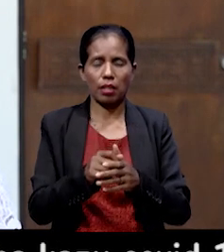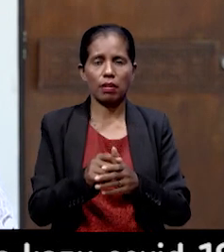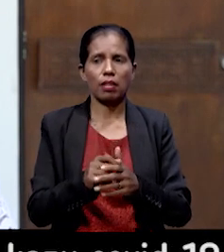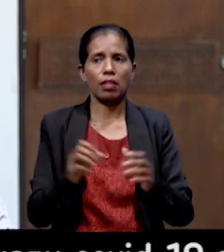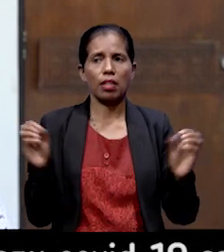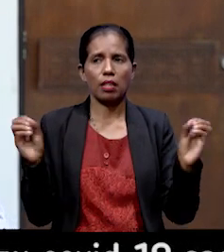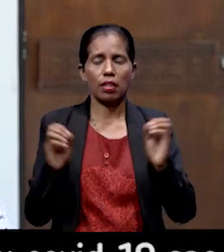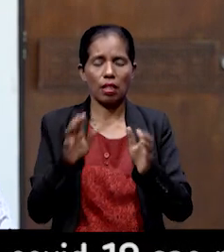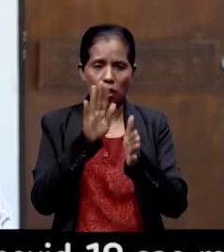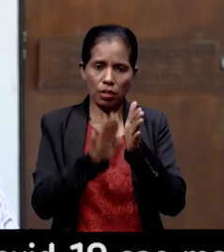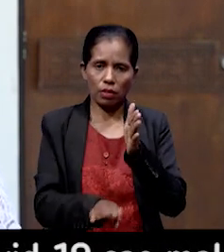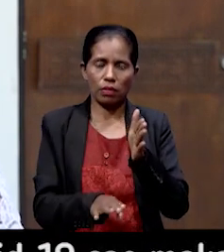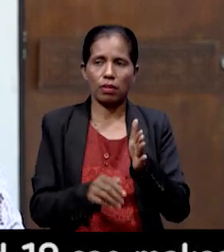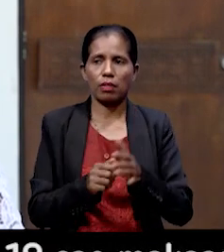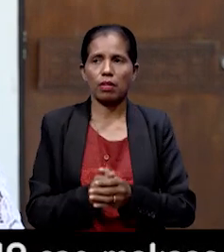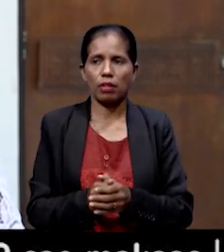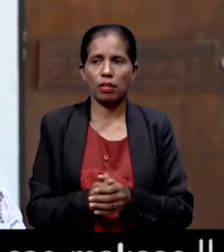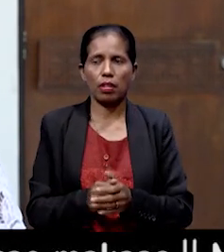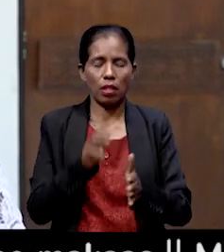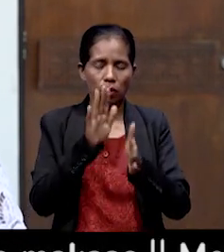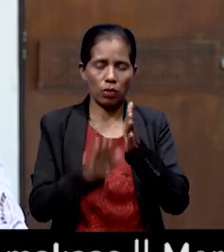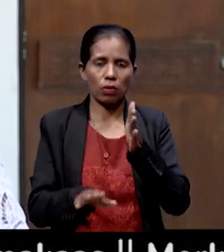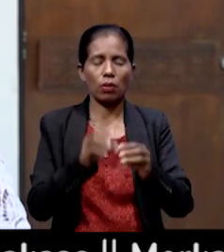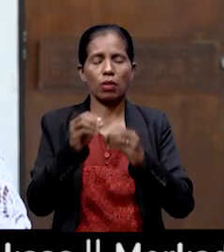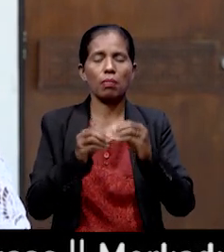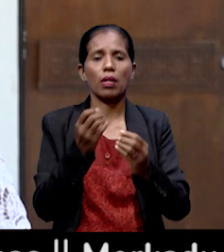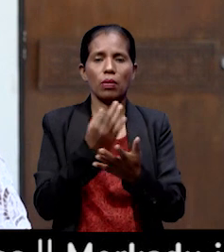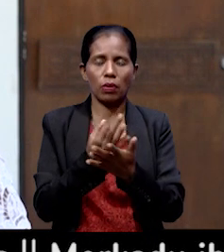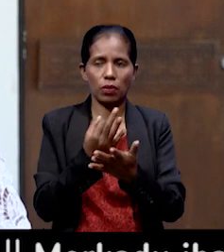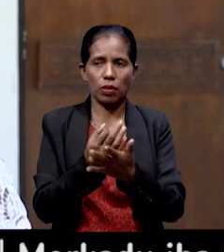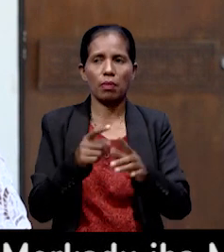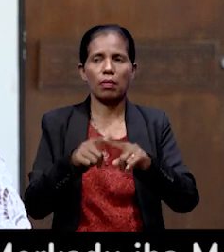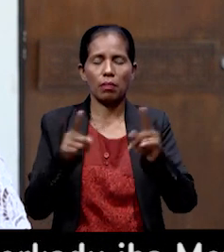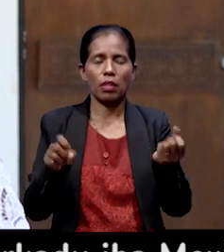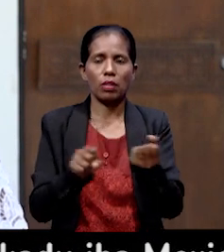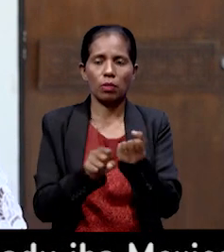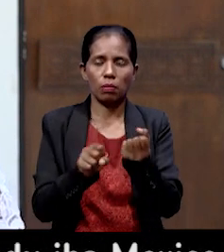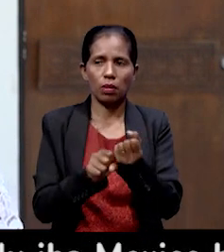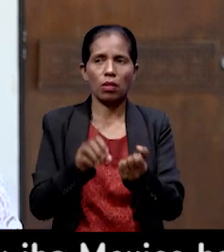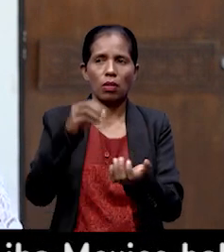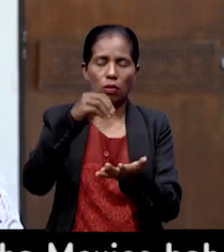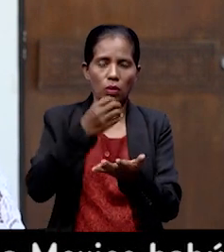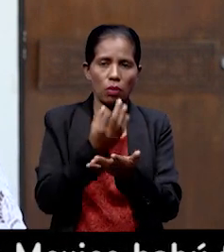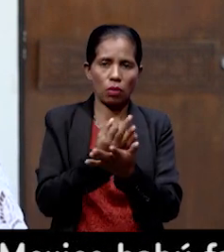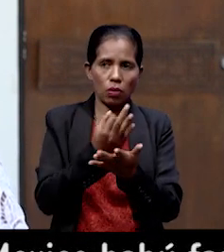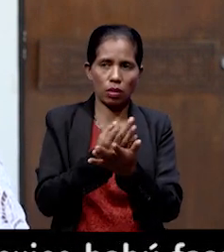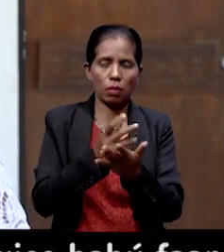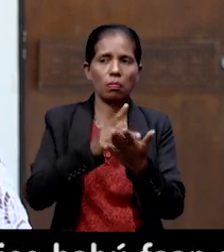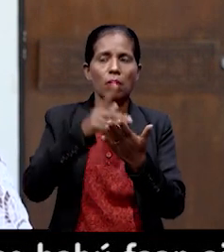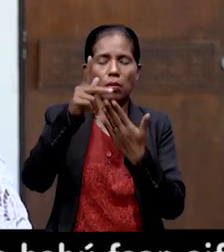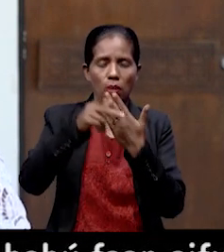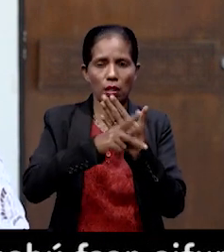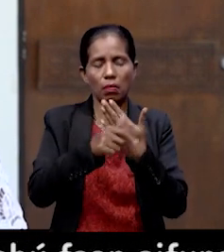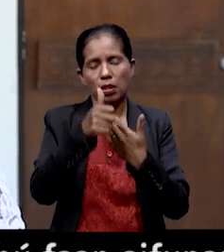la diminui la halo redução ba osang mai be apoio para a loca o samba fali e programa selo